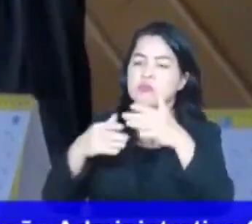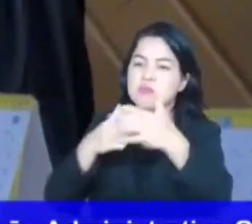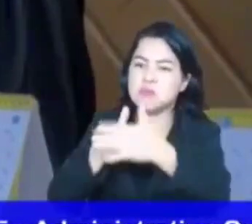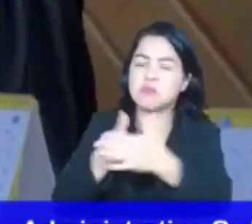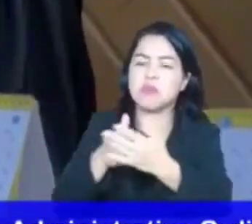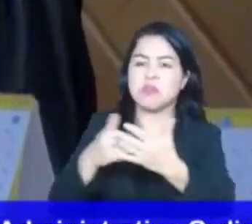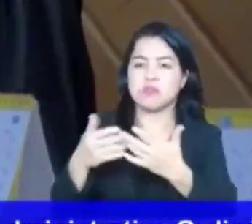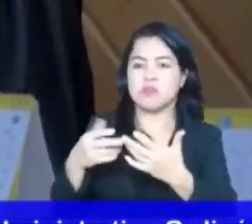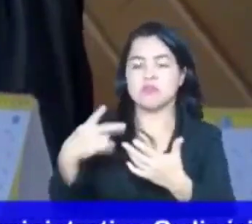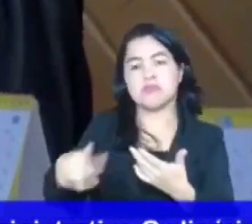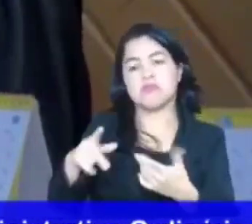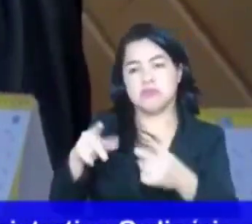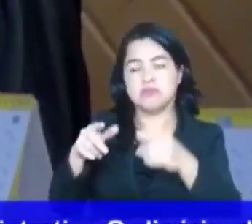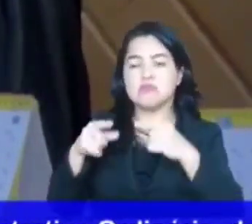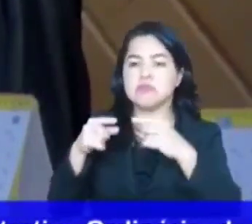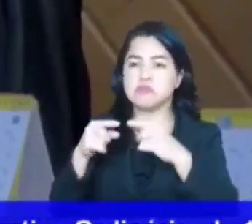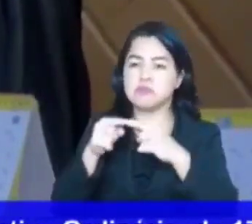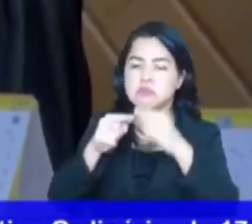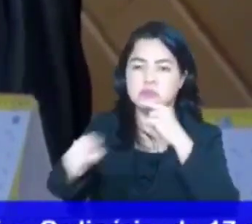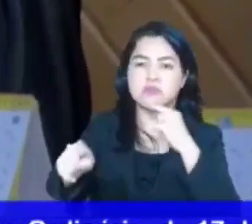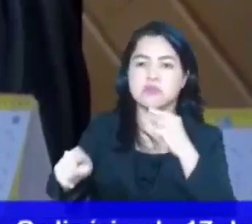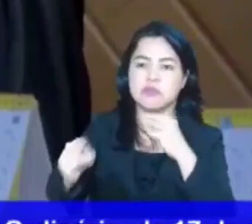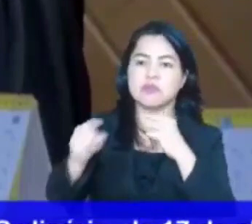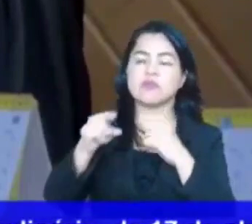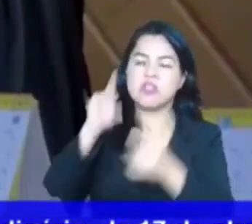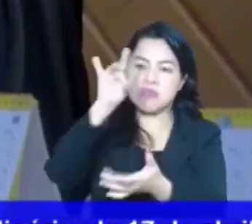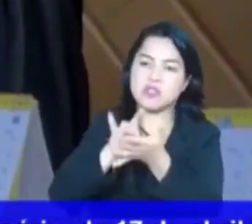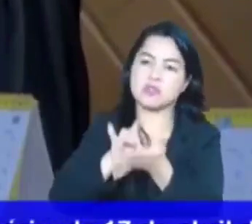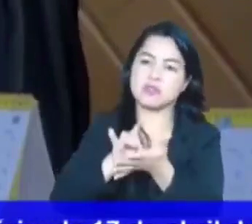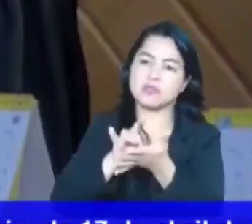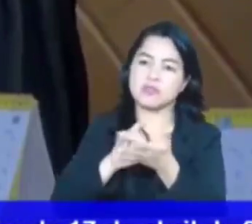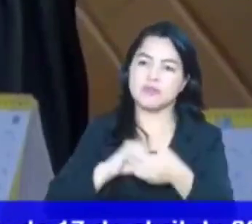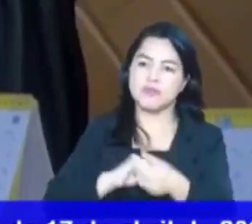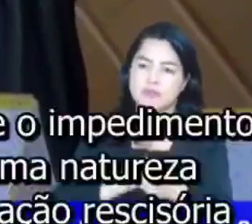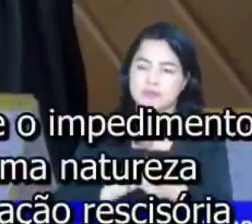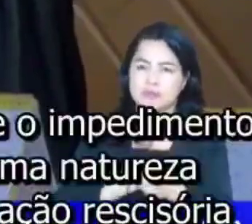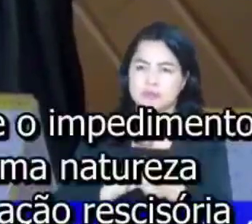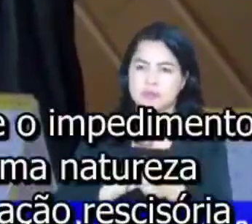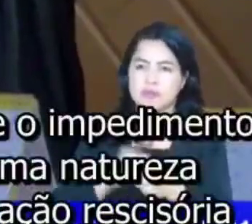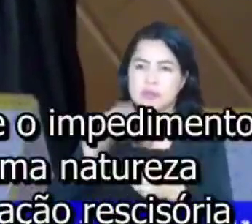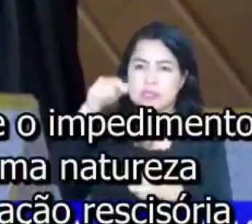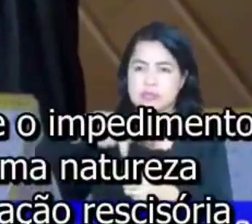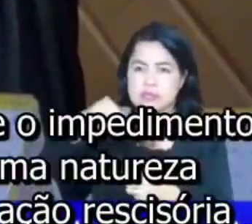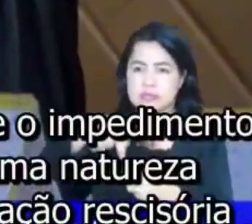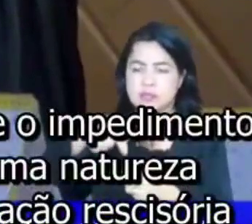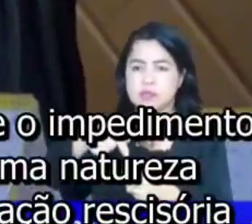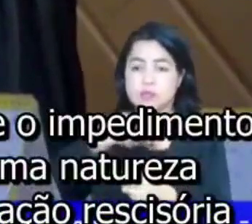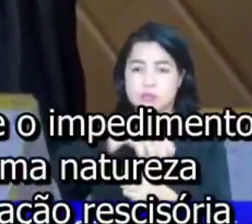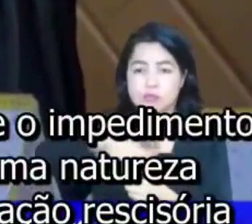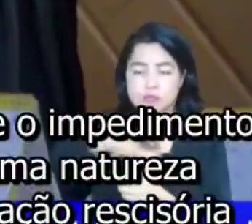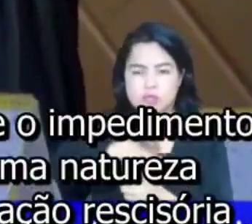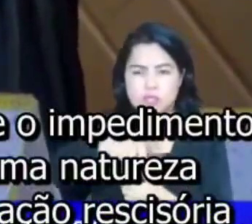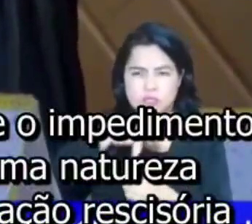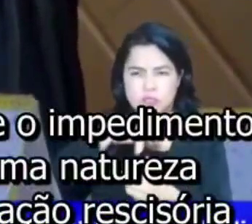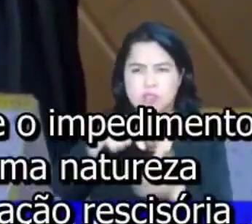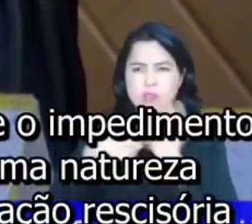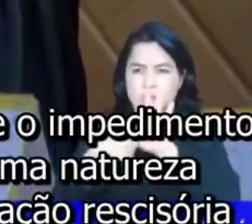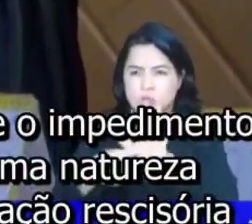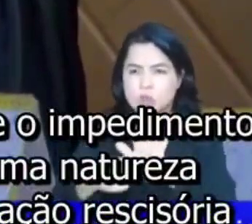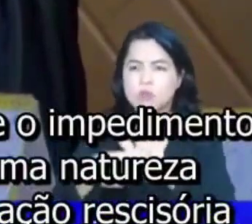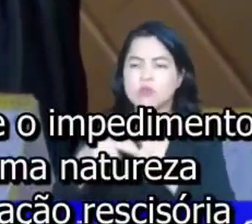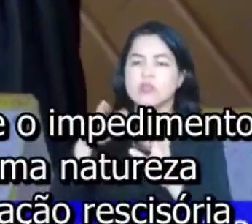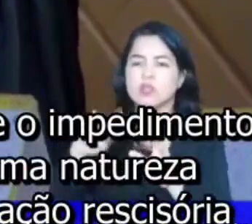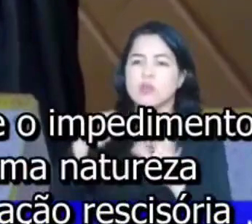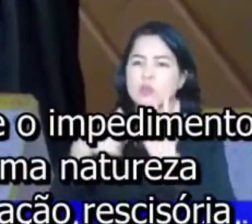ou seu impedimento afirmado. Então, aqui, neste presente caso, eu venho destacando, inclusive,